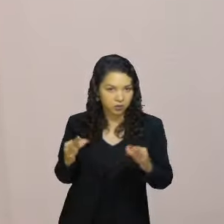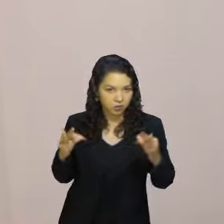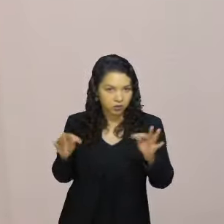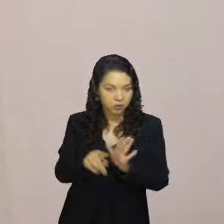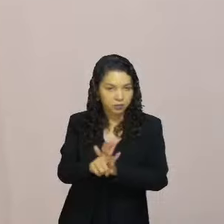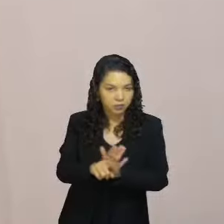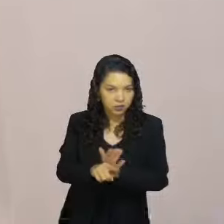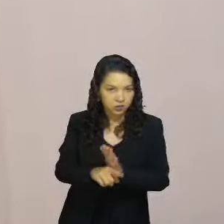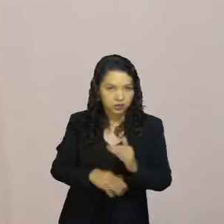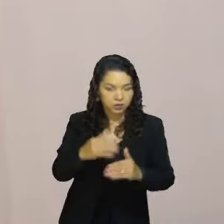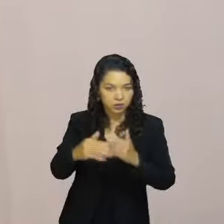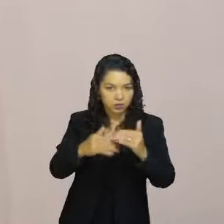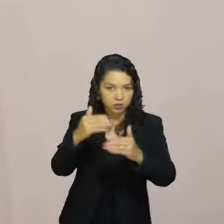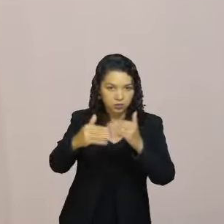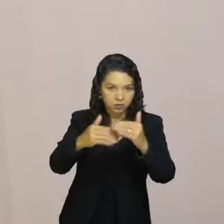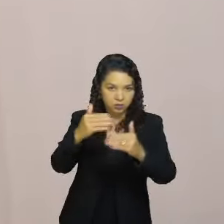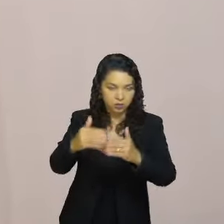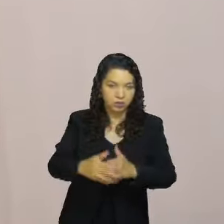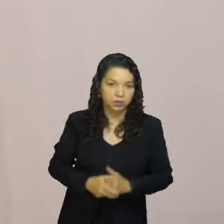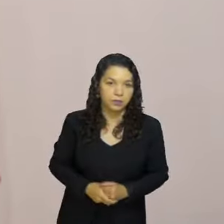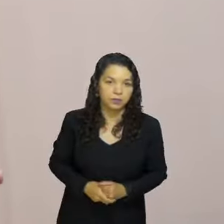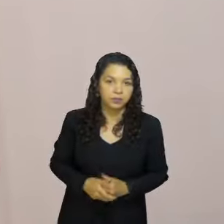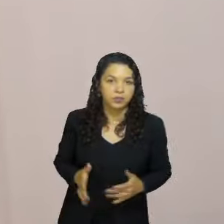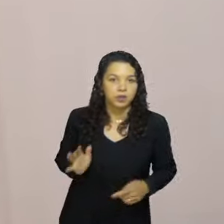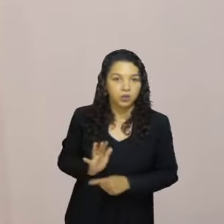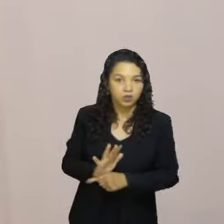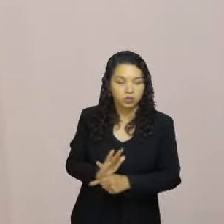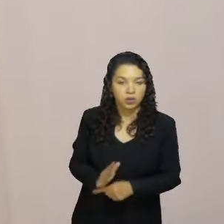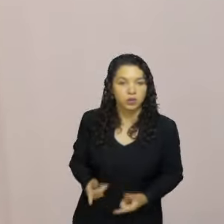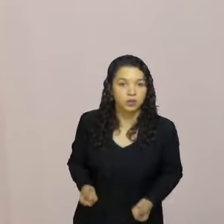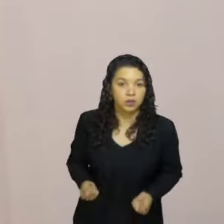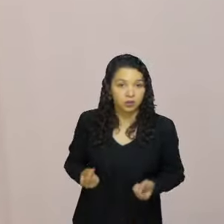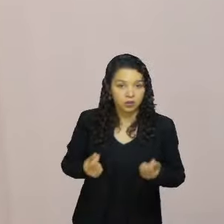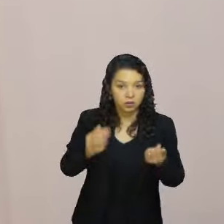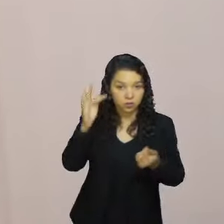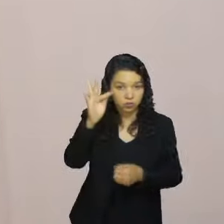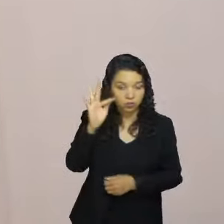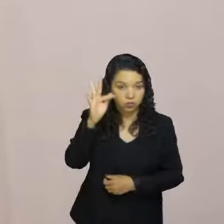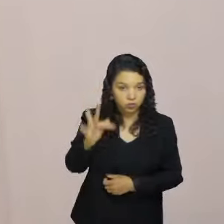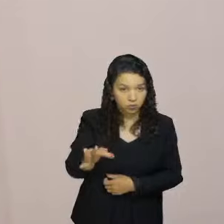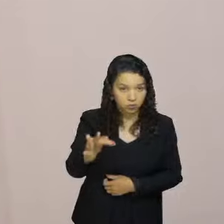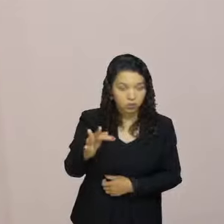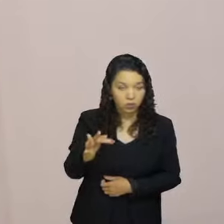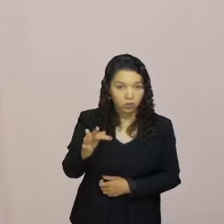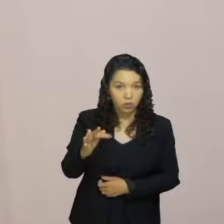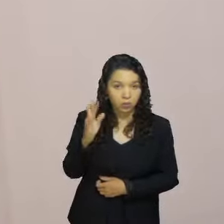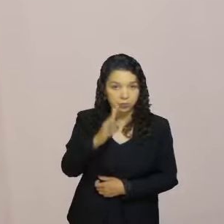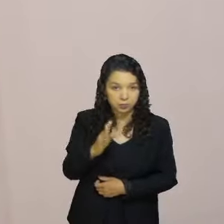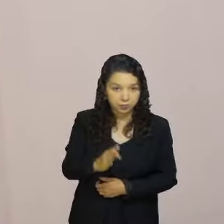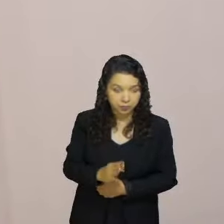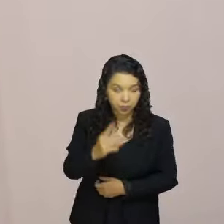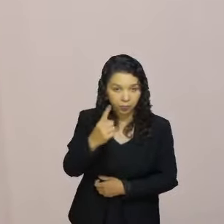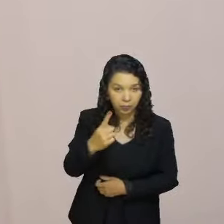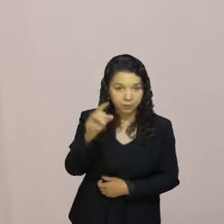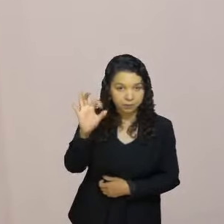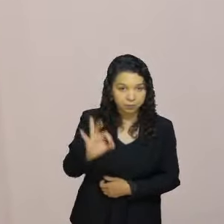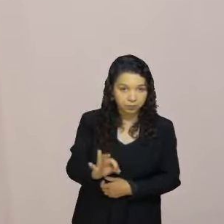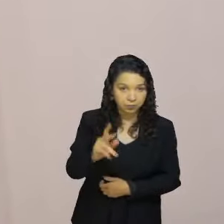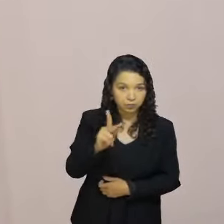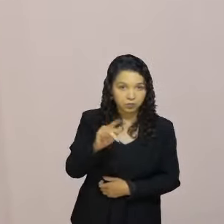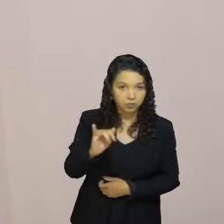pesquisa, desenvolvimento, que é algo que vai gerar riqueza futura, o Brasil investe 1% do PIB. E no ralo do vício do jogo